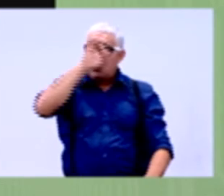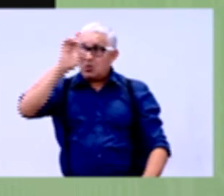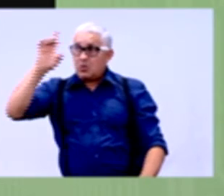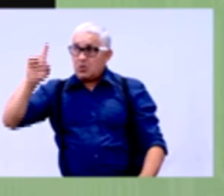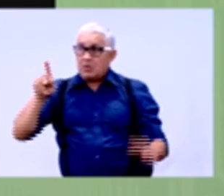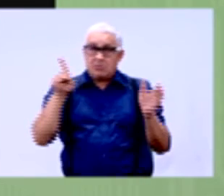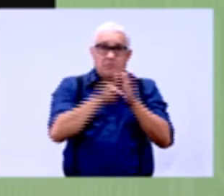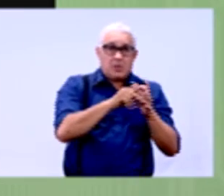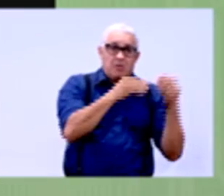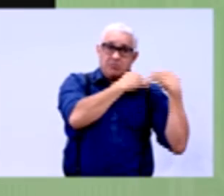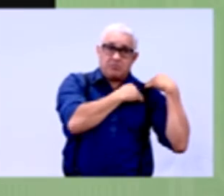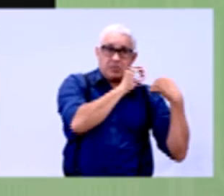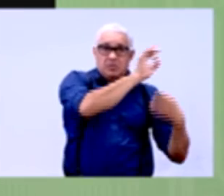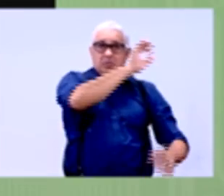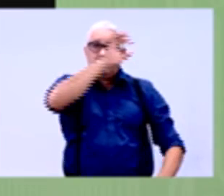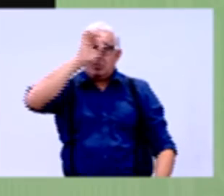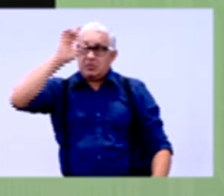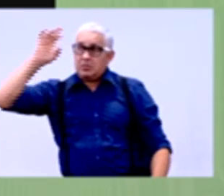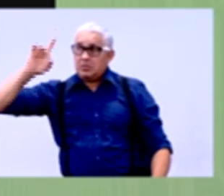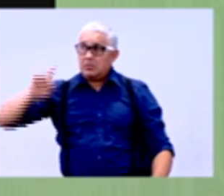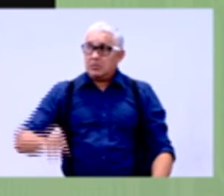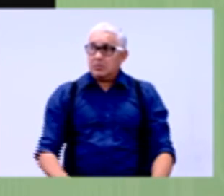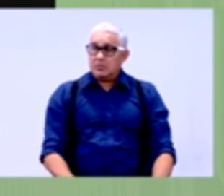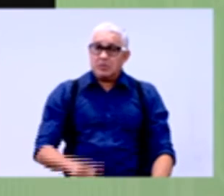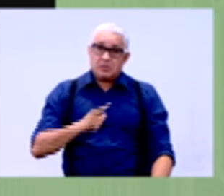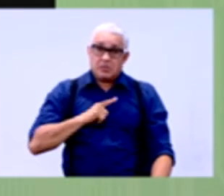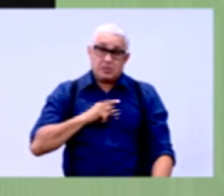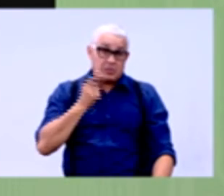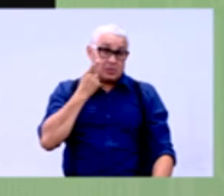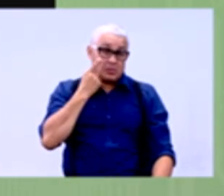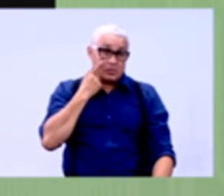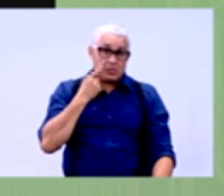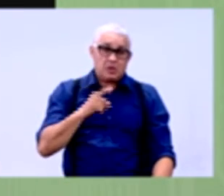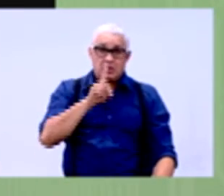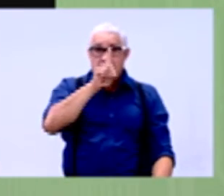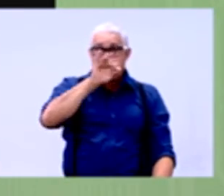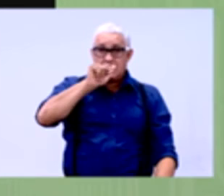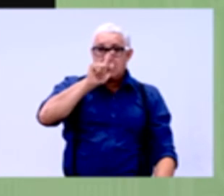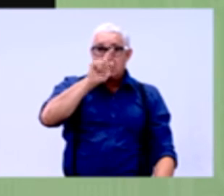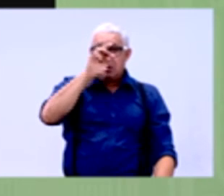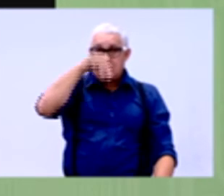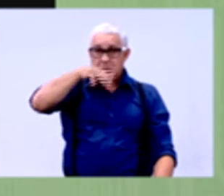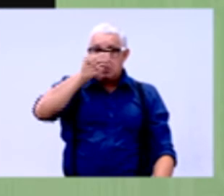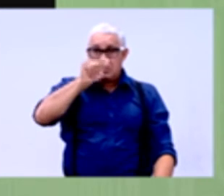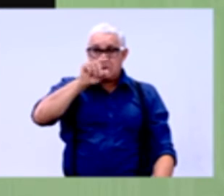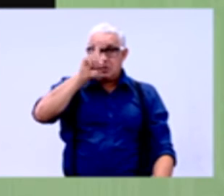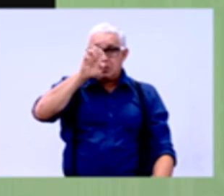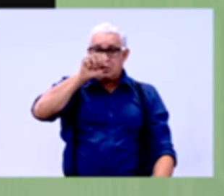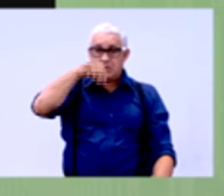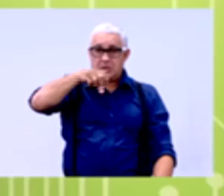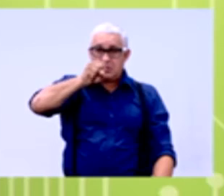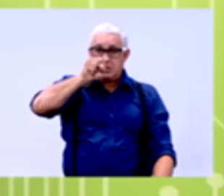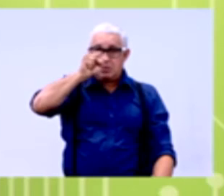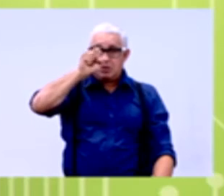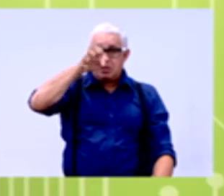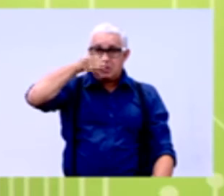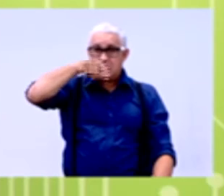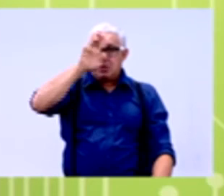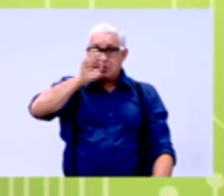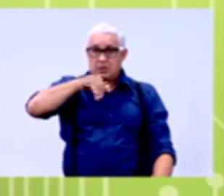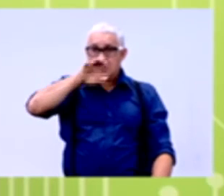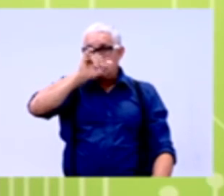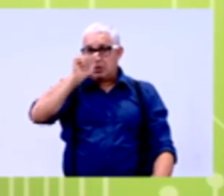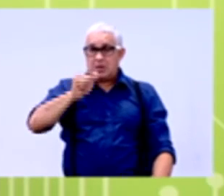sua responsabilidade. Isso nós tínhamos visto no nosso diagrama de sequência, no nosso diagrama de classe, na aula